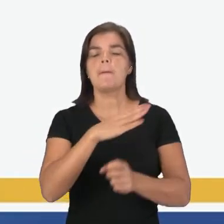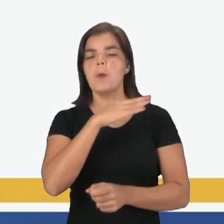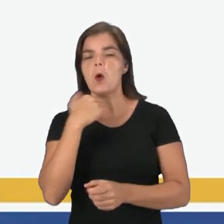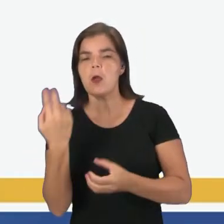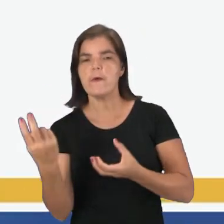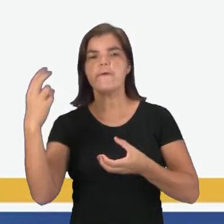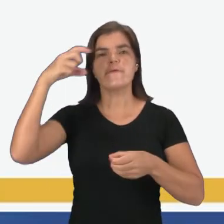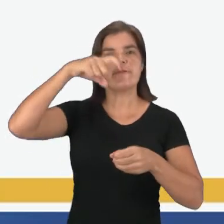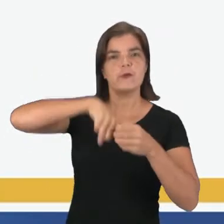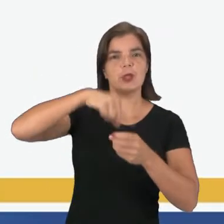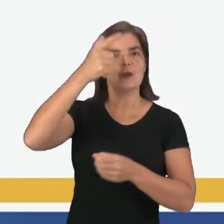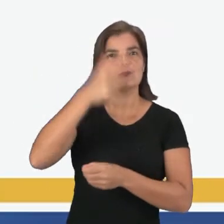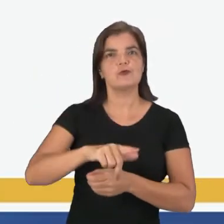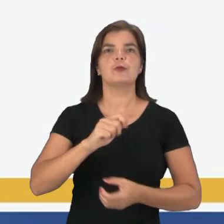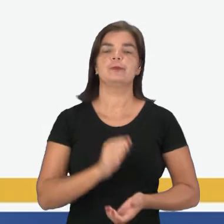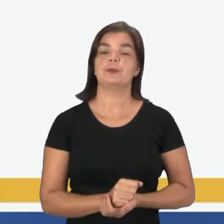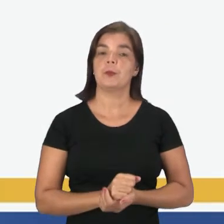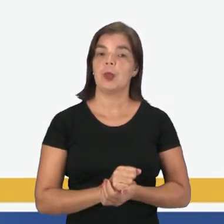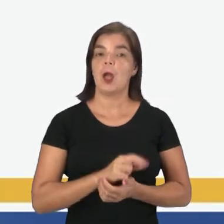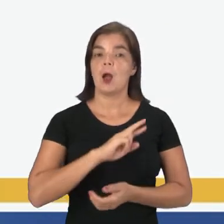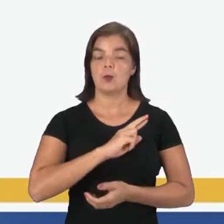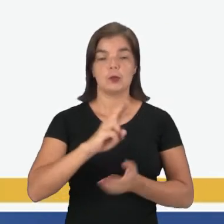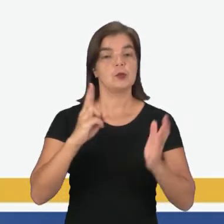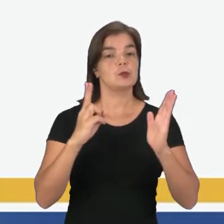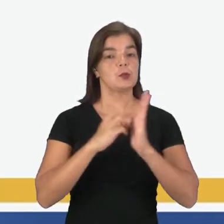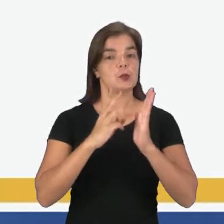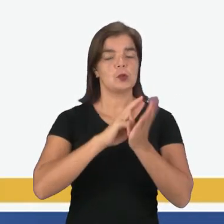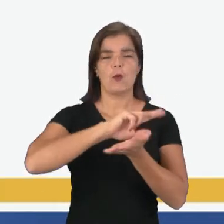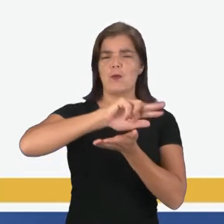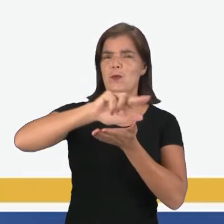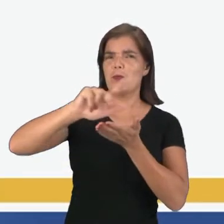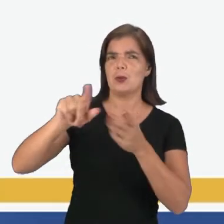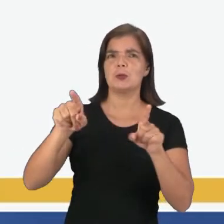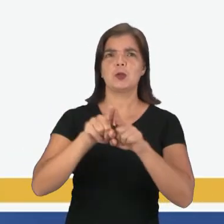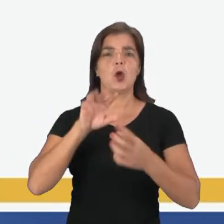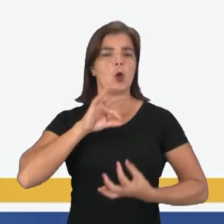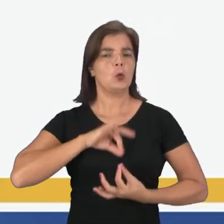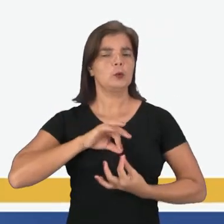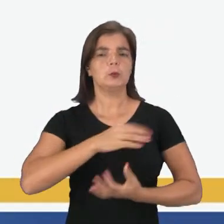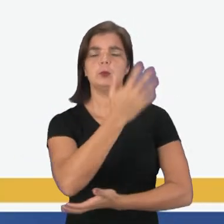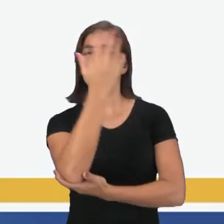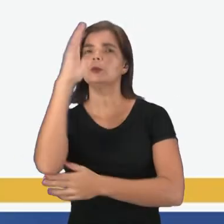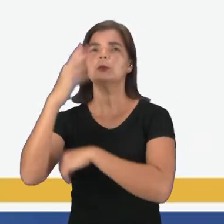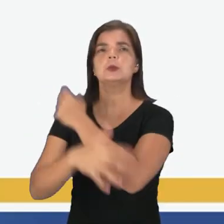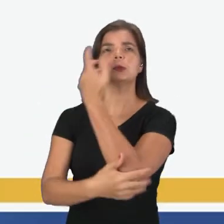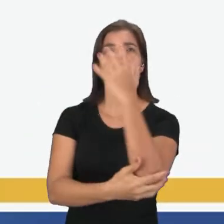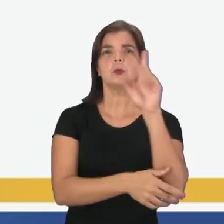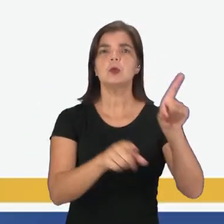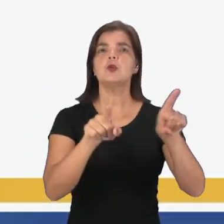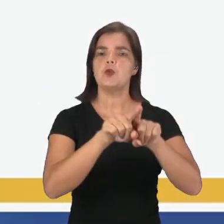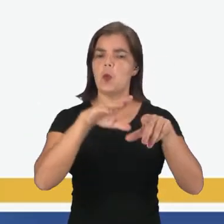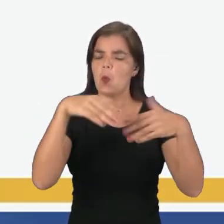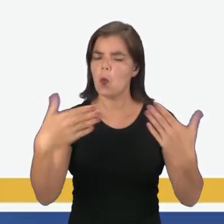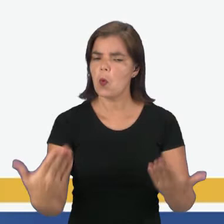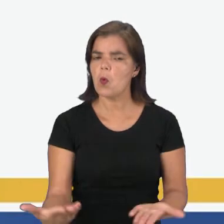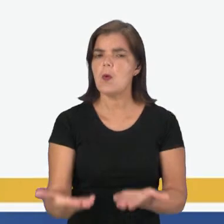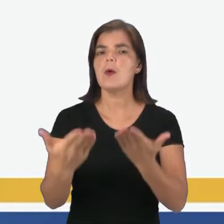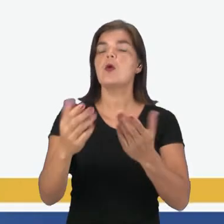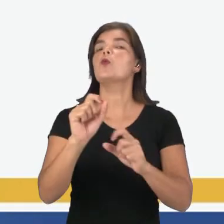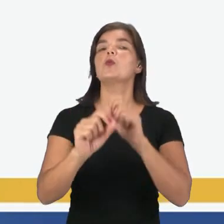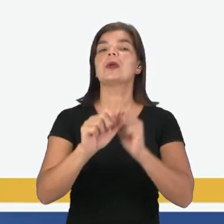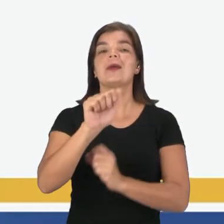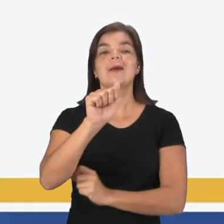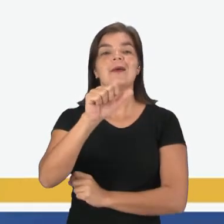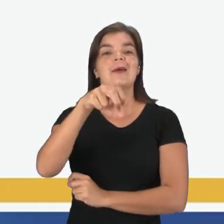na reencarnação. As religiões indígenas são muito variadas, elas acreditam nos espíritos da natureza e elas honram